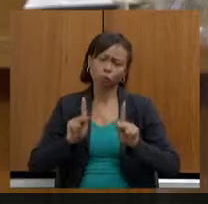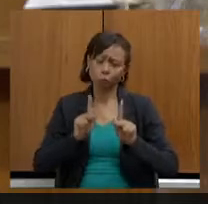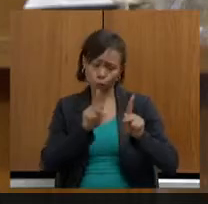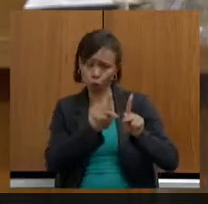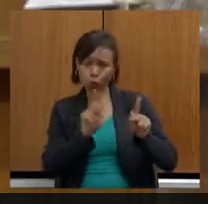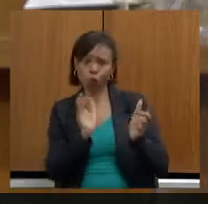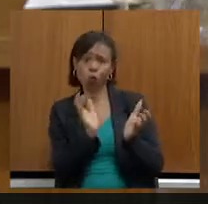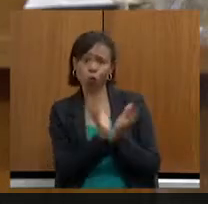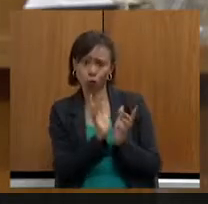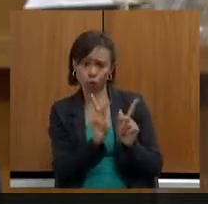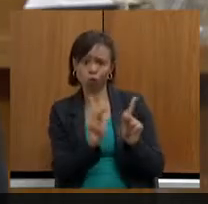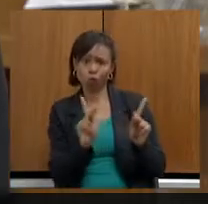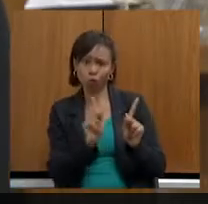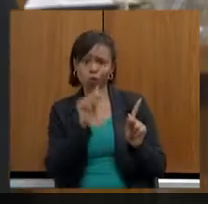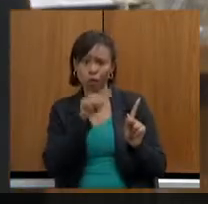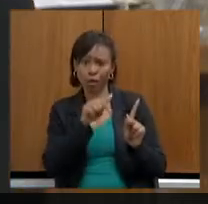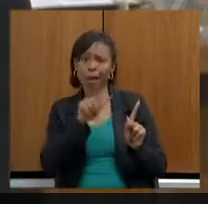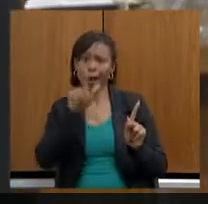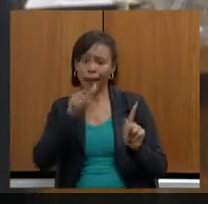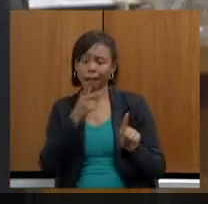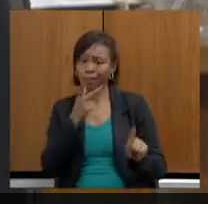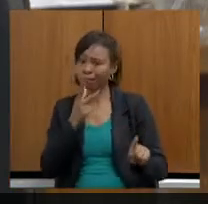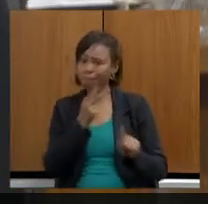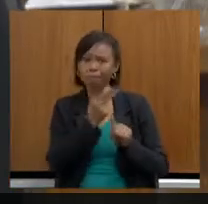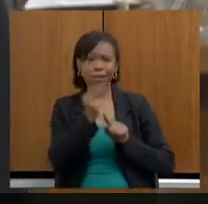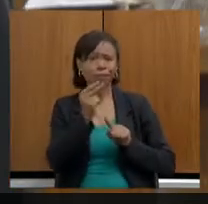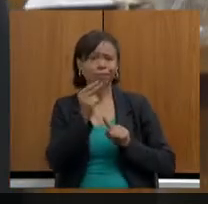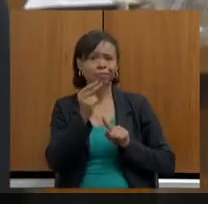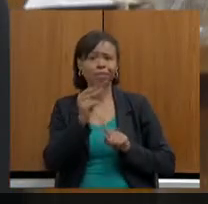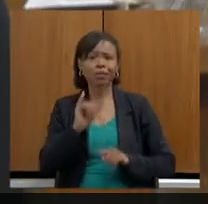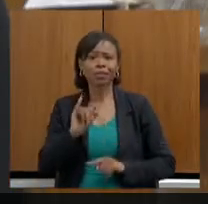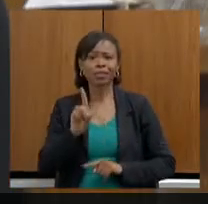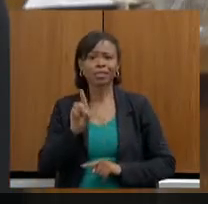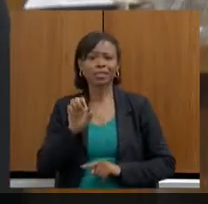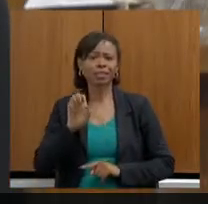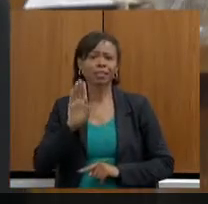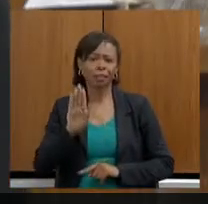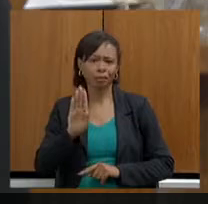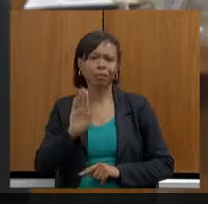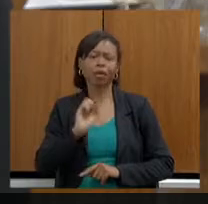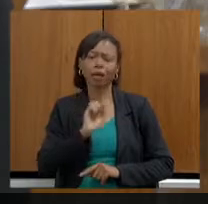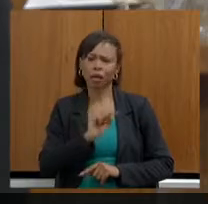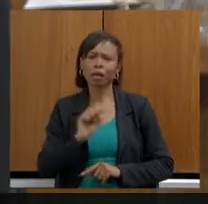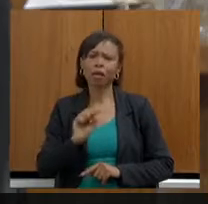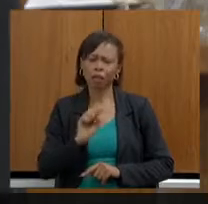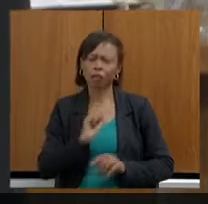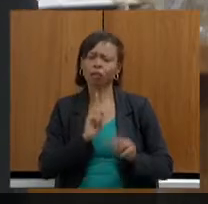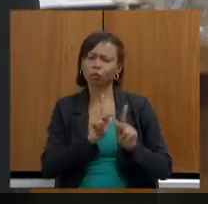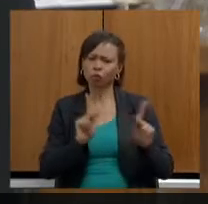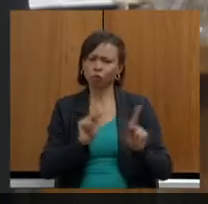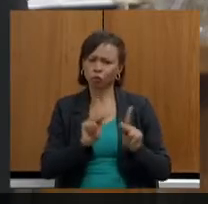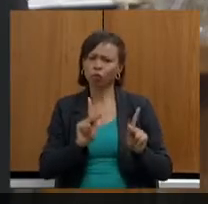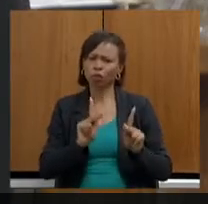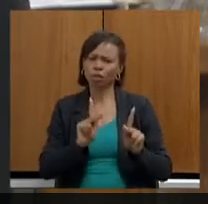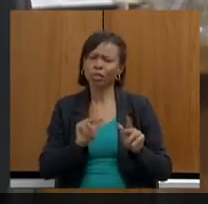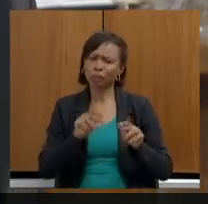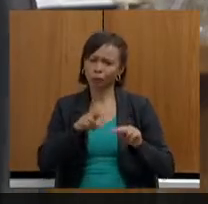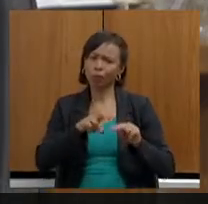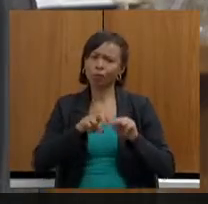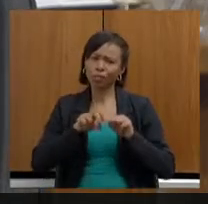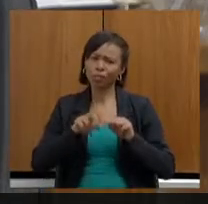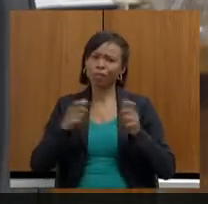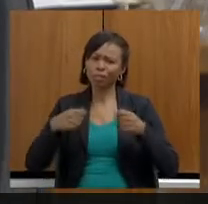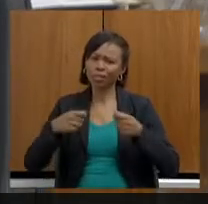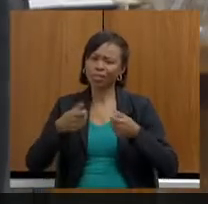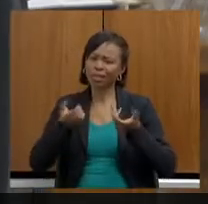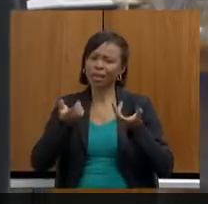é os grandes conquistadores de se deve né não cabe a nós nada além de conseguir dar essas boas condições